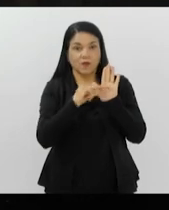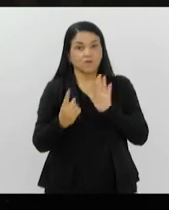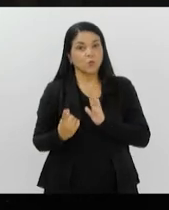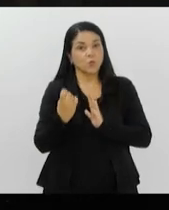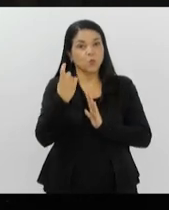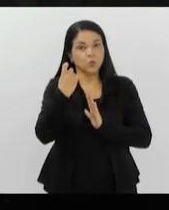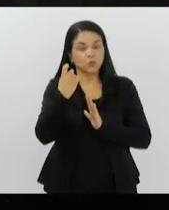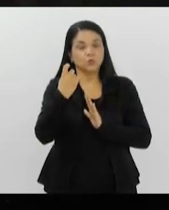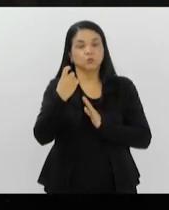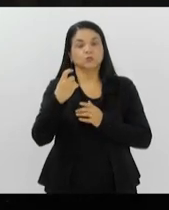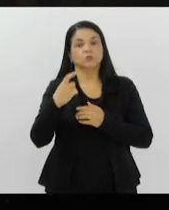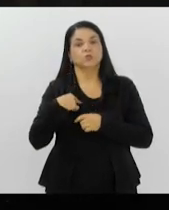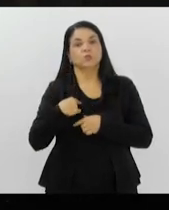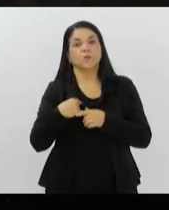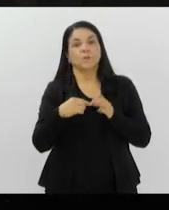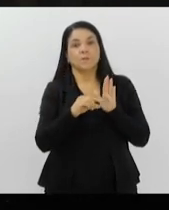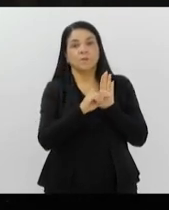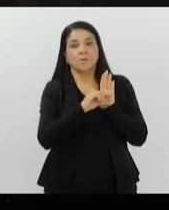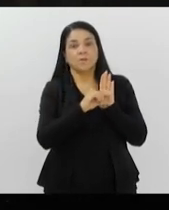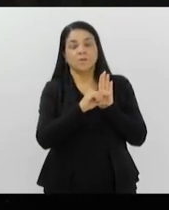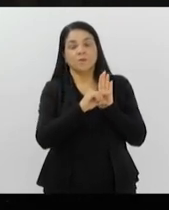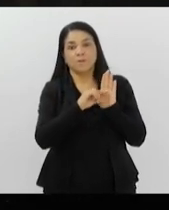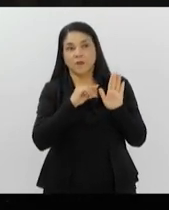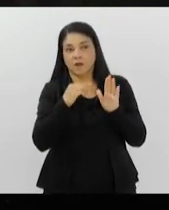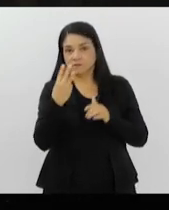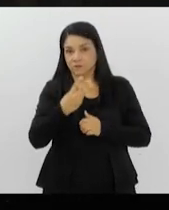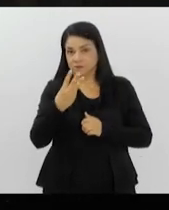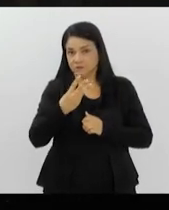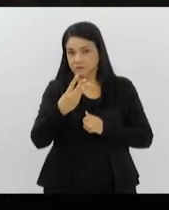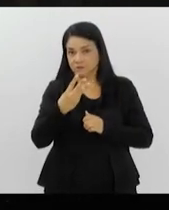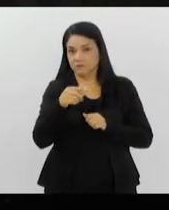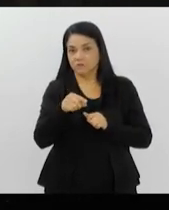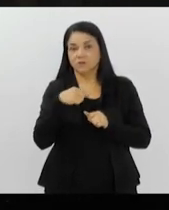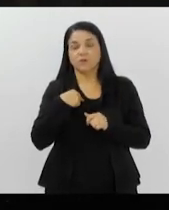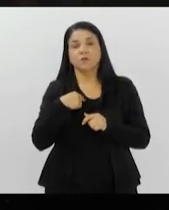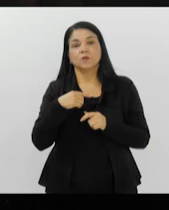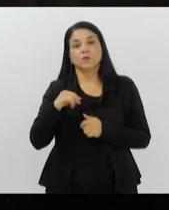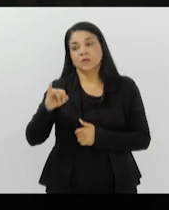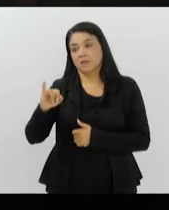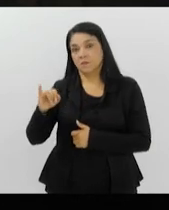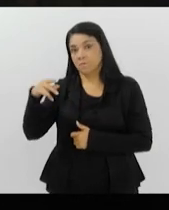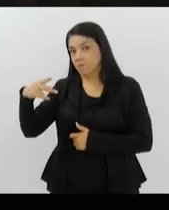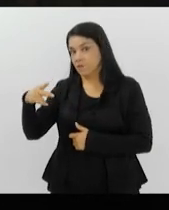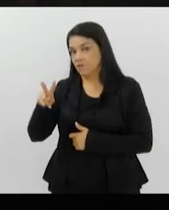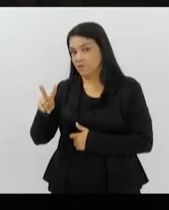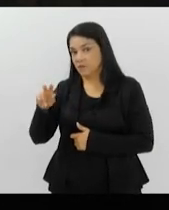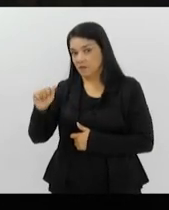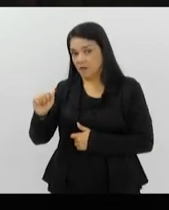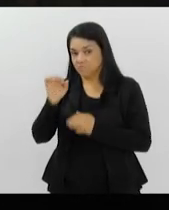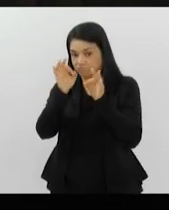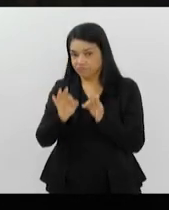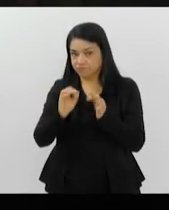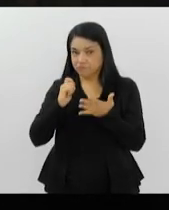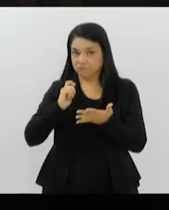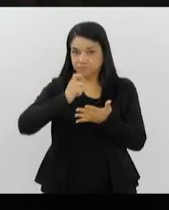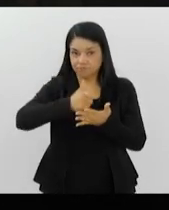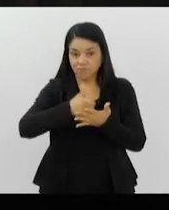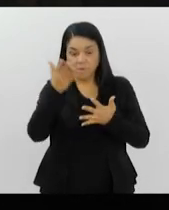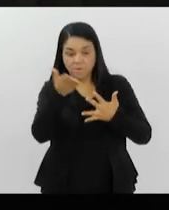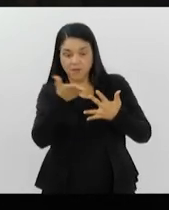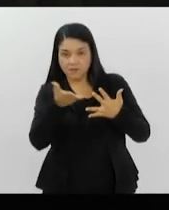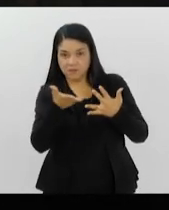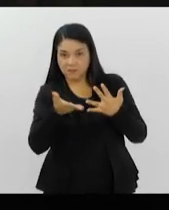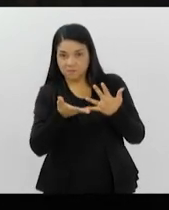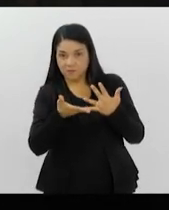artigo 3º, a possibilidade do programa IPVA em dia permitiu o parcelamento dos